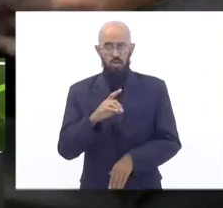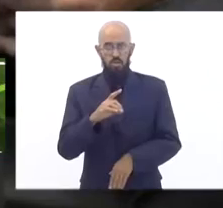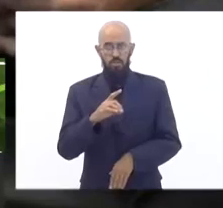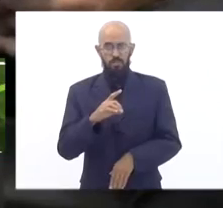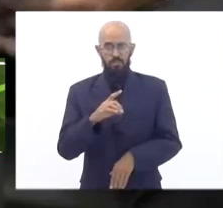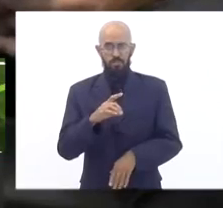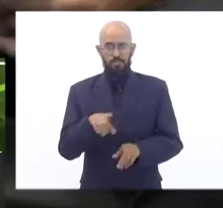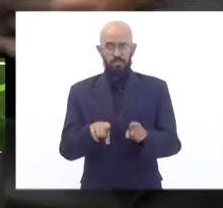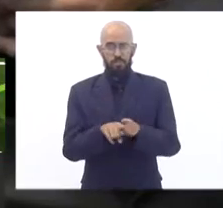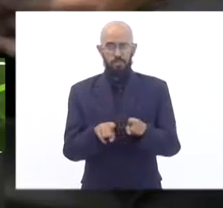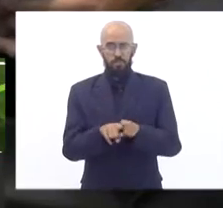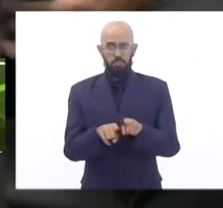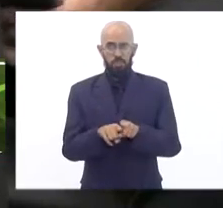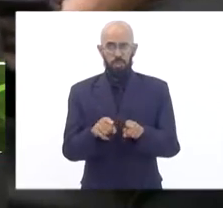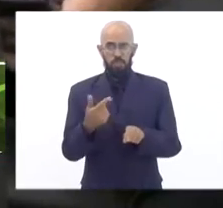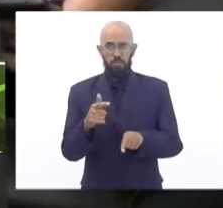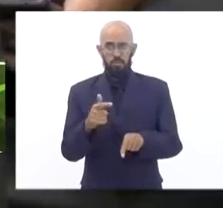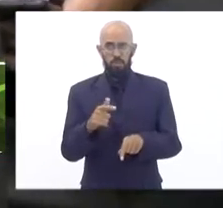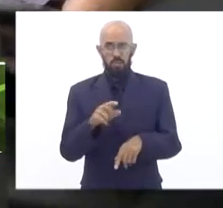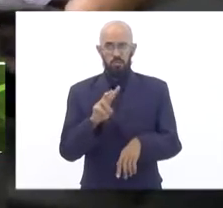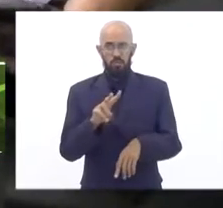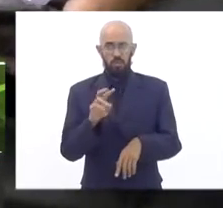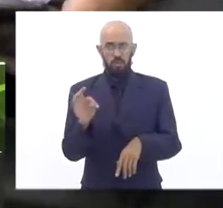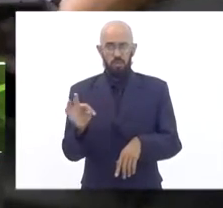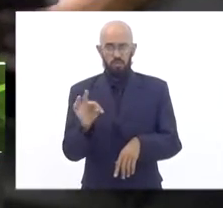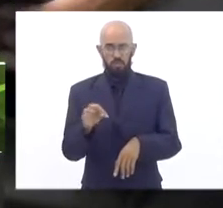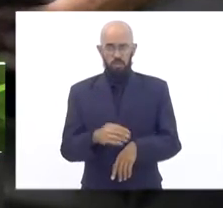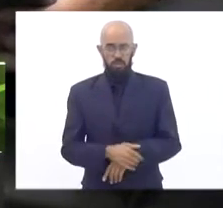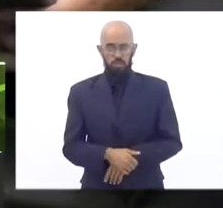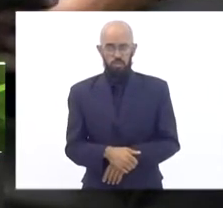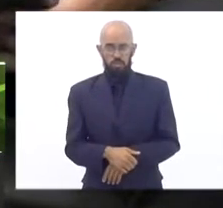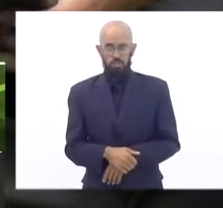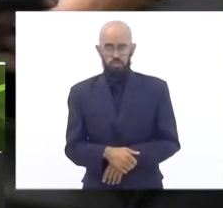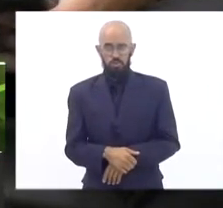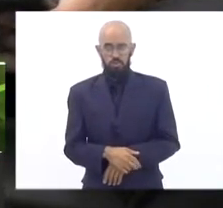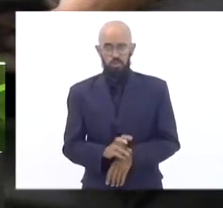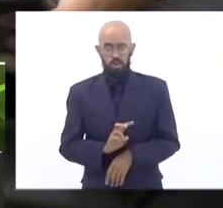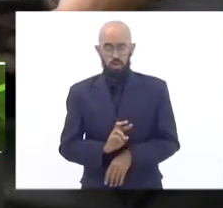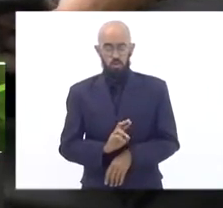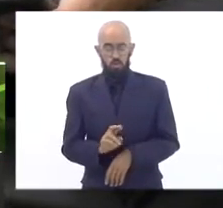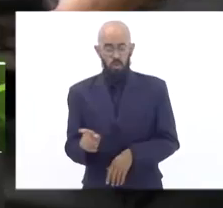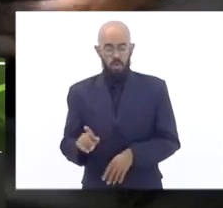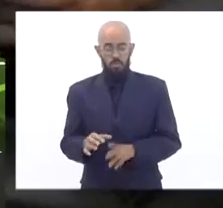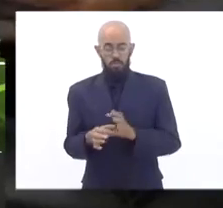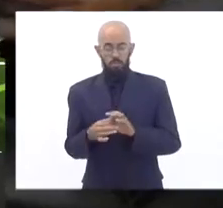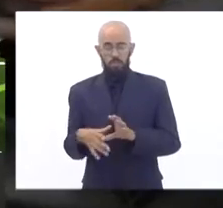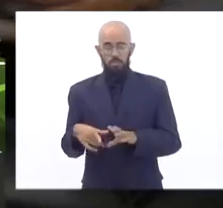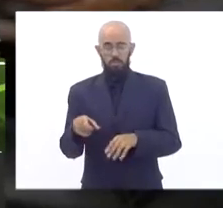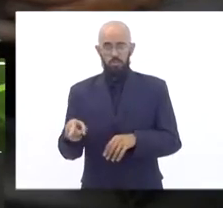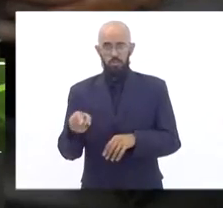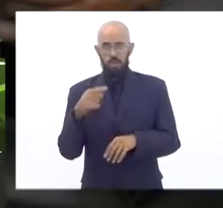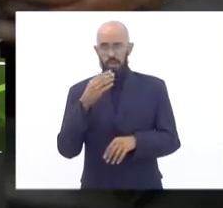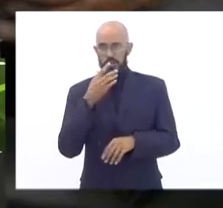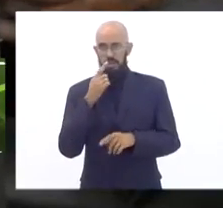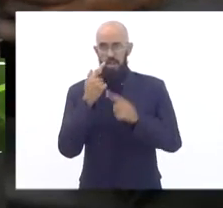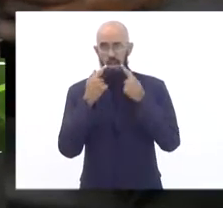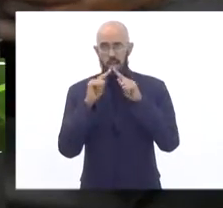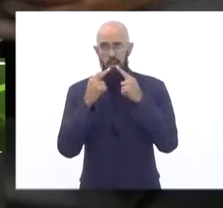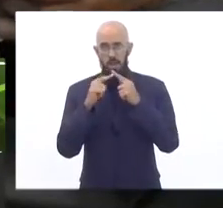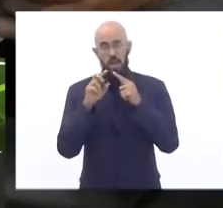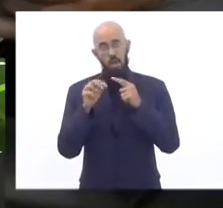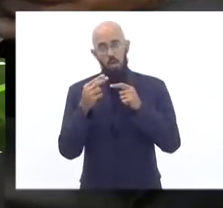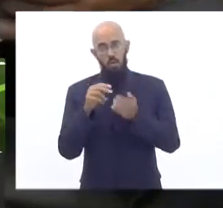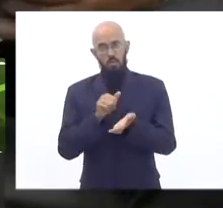sequer estão tendo vale transporte. E não é permitido a elas sequer reclamar, porque senão elas vão